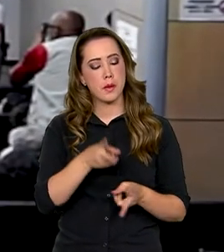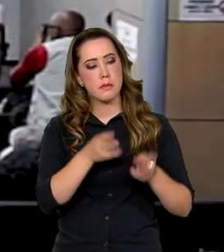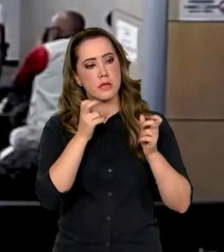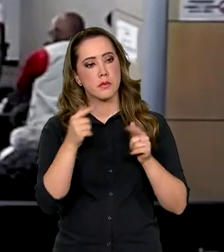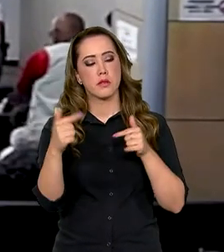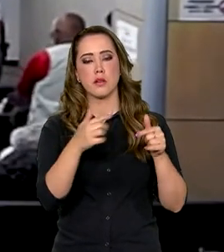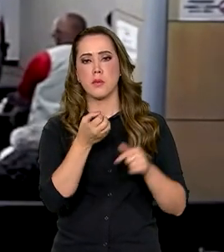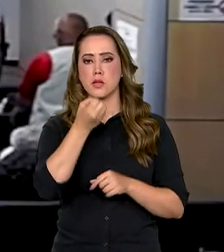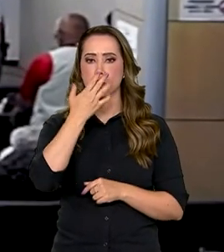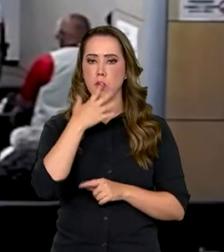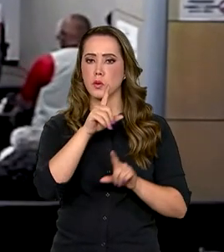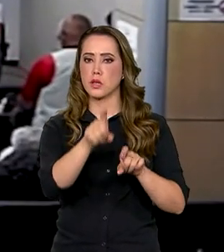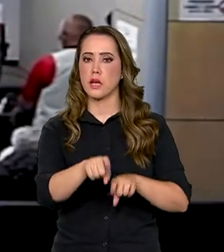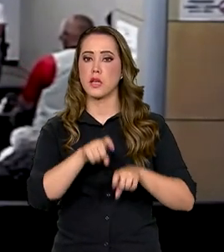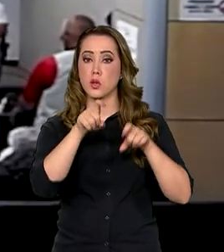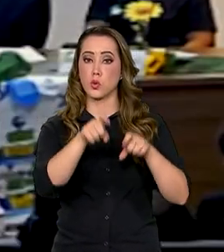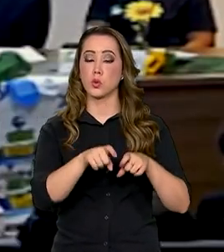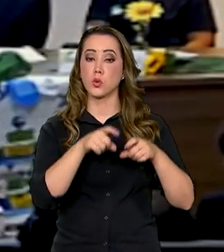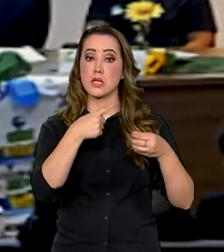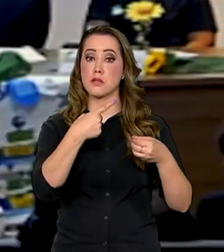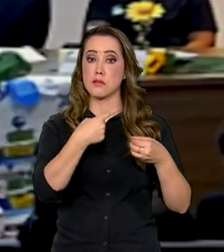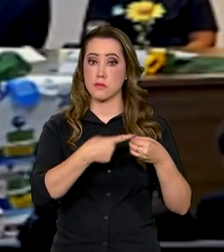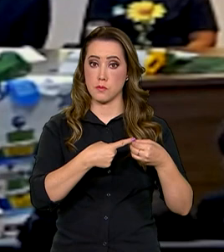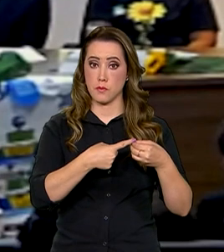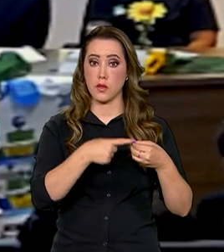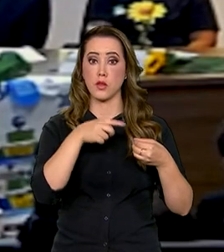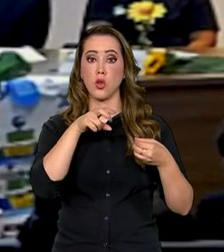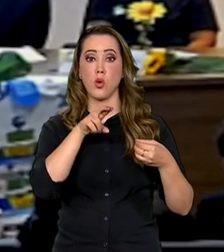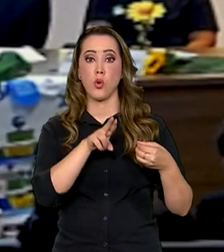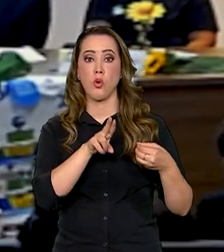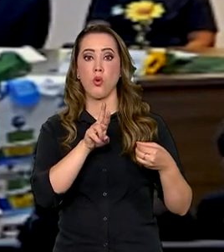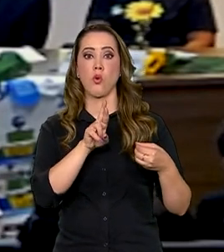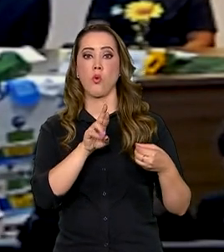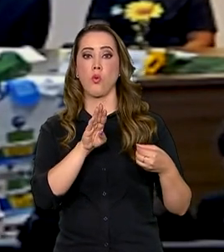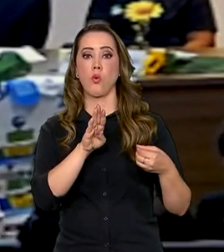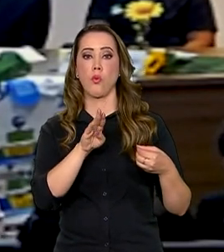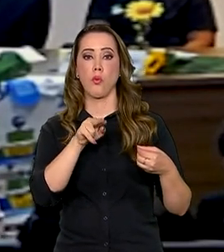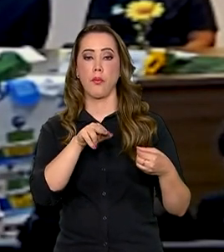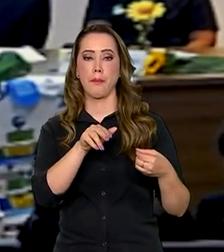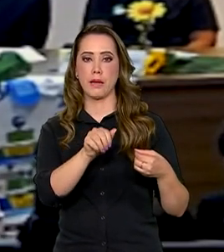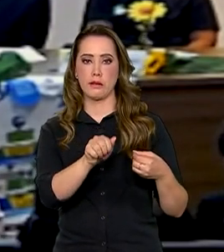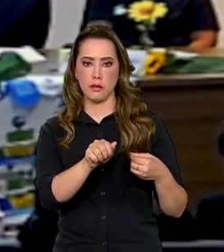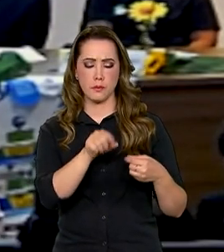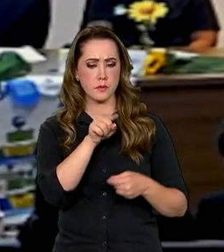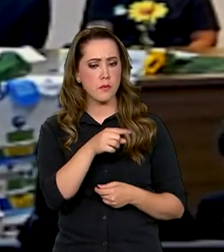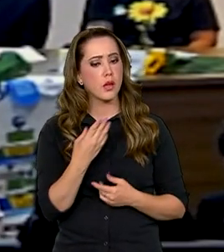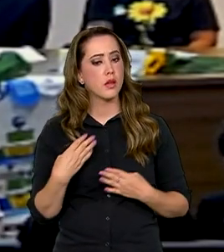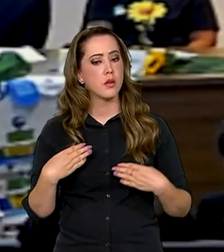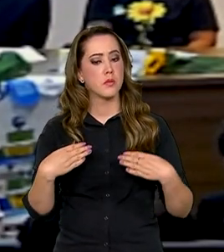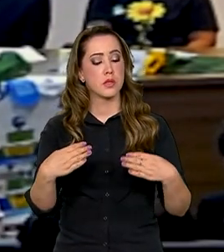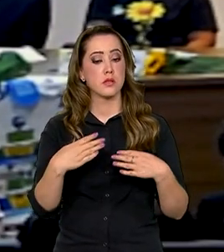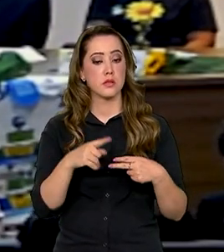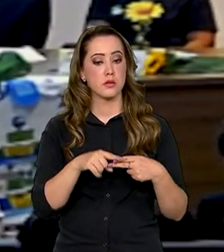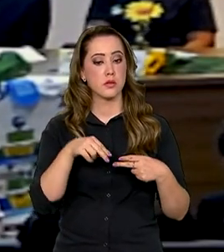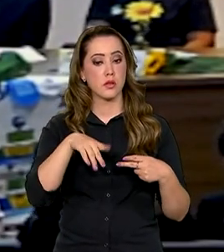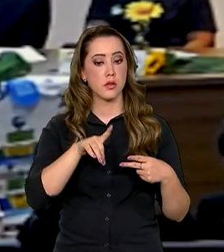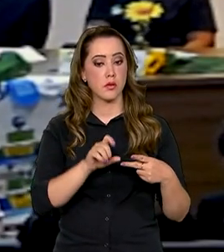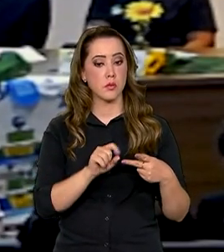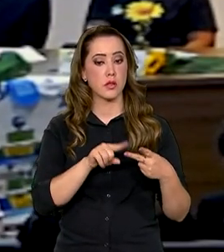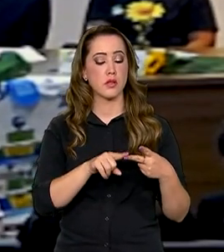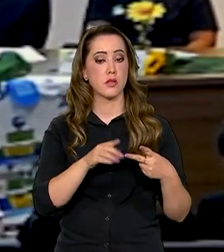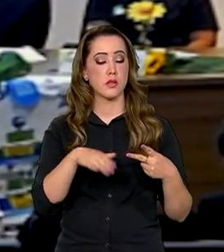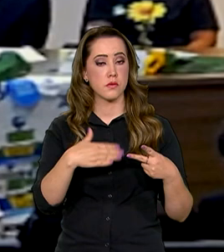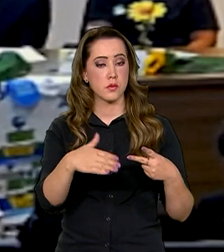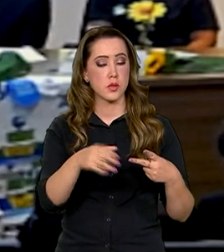bem-sucedidas de agricultura urbana. E os ministros do Meio Ambiente, Desenvolvimento Social e Desenvolvimento